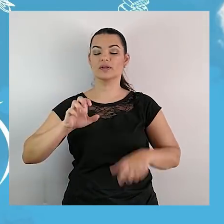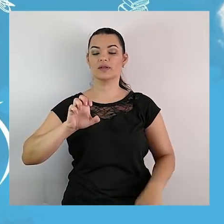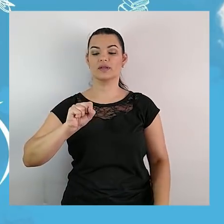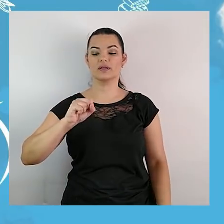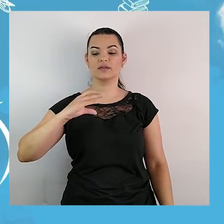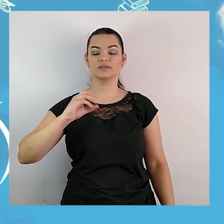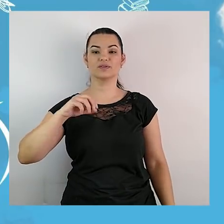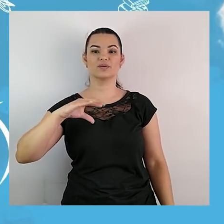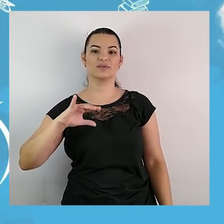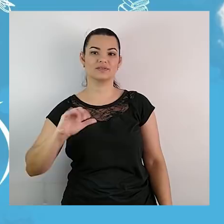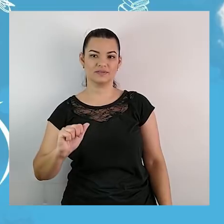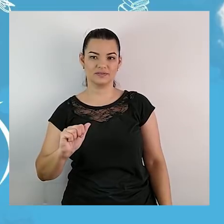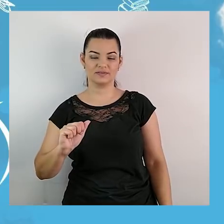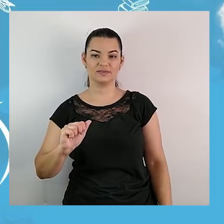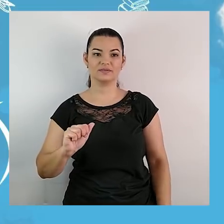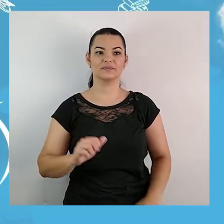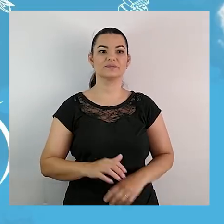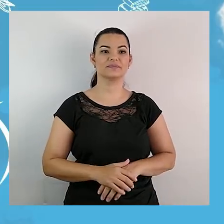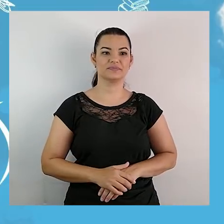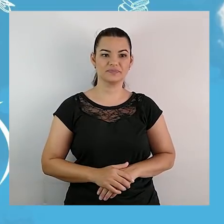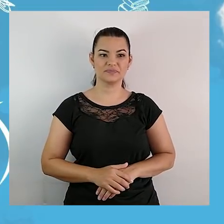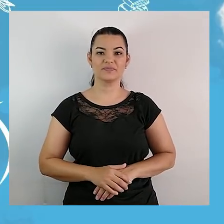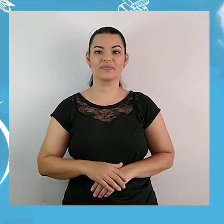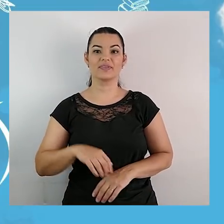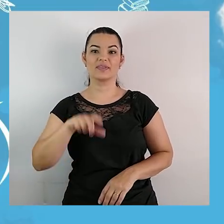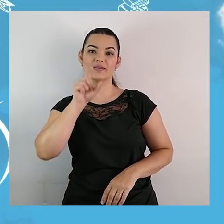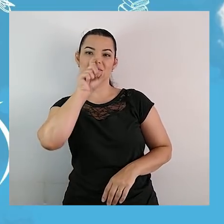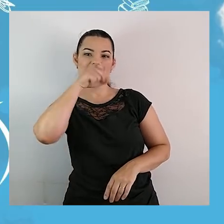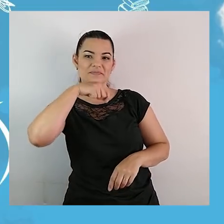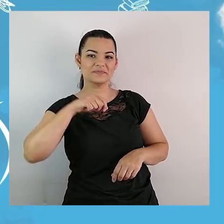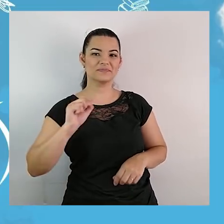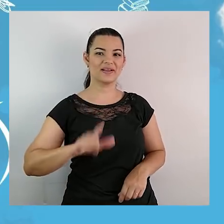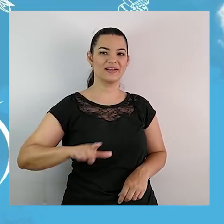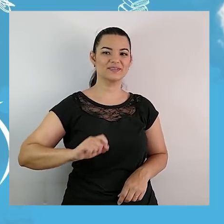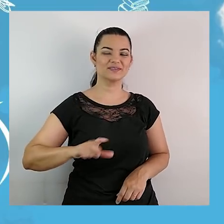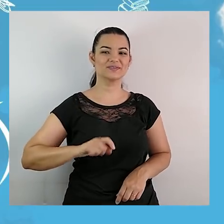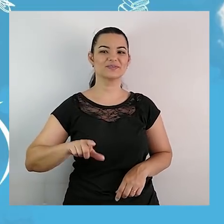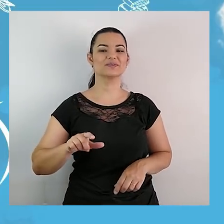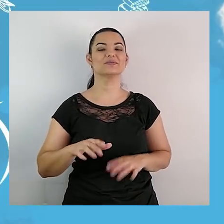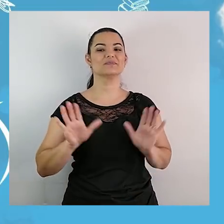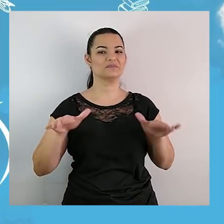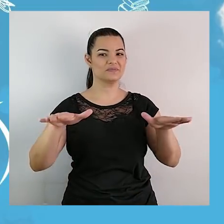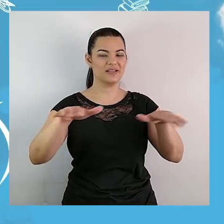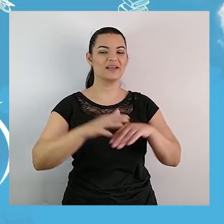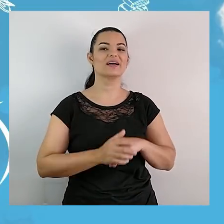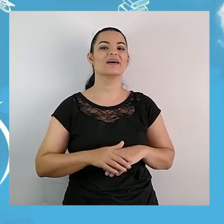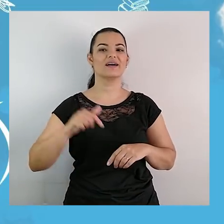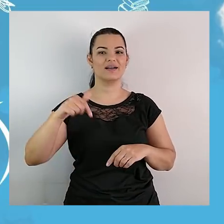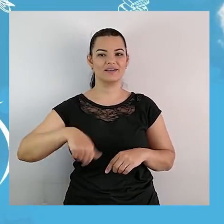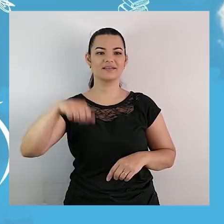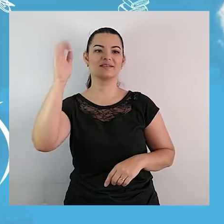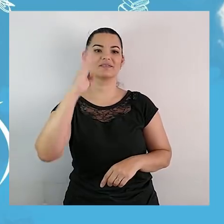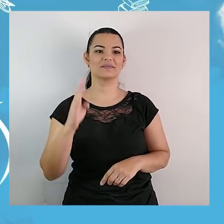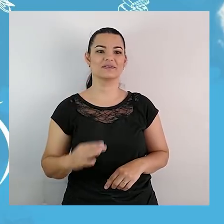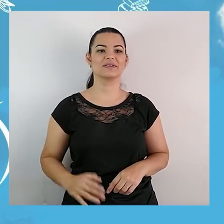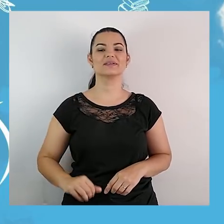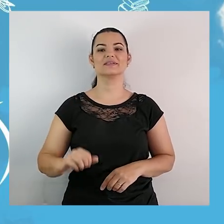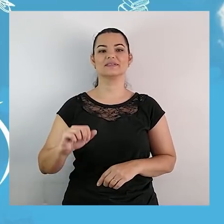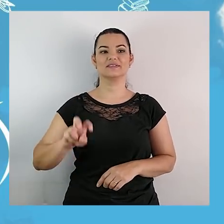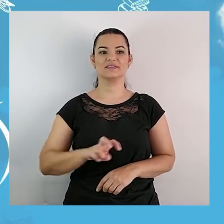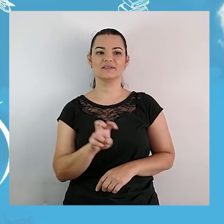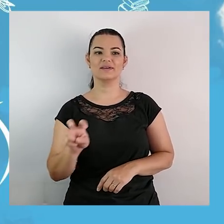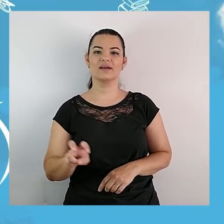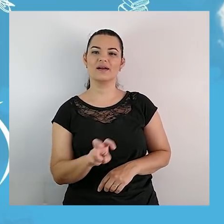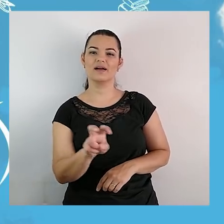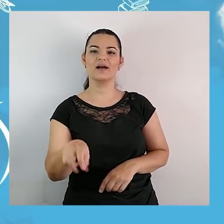A arara azul do Brasil. A sucuri também aqui do nosso país e